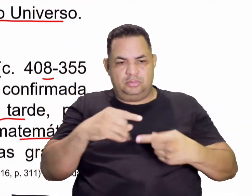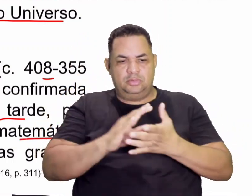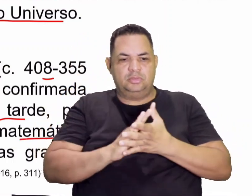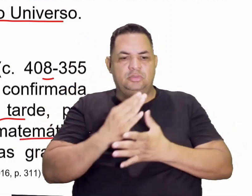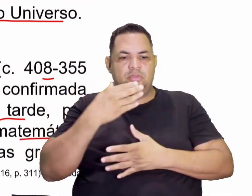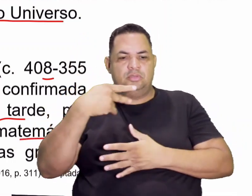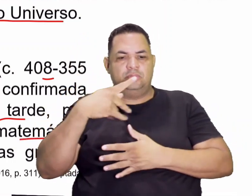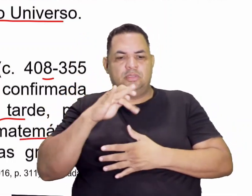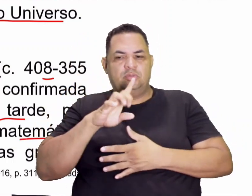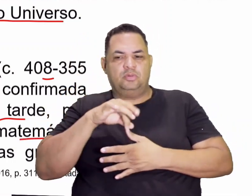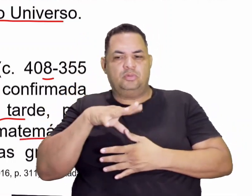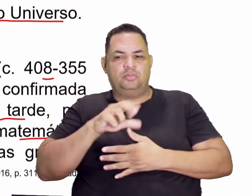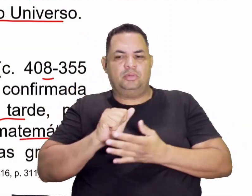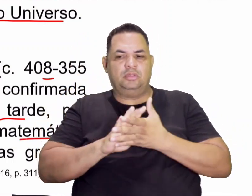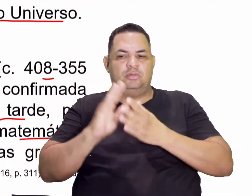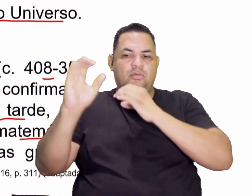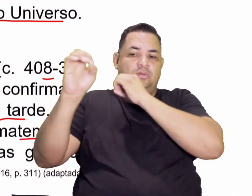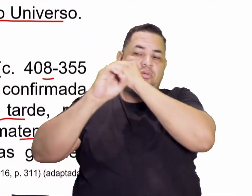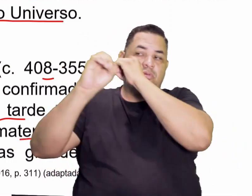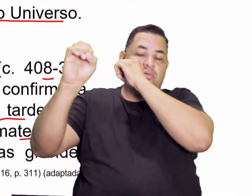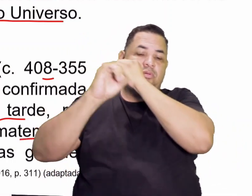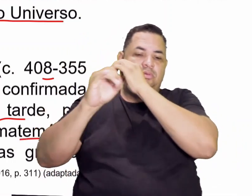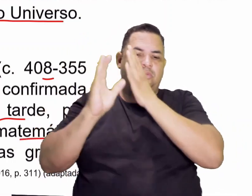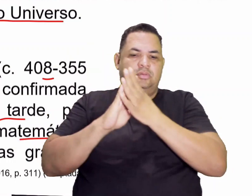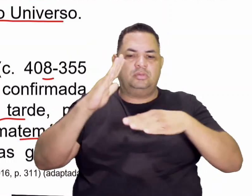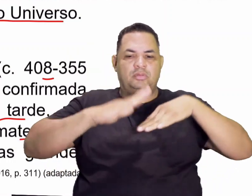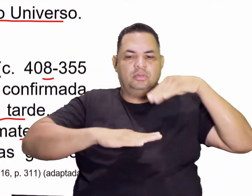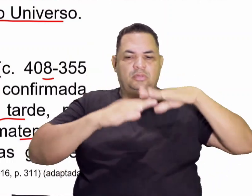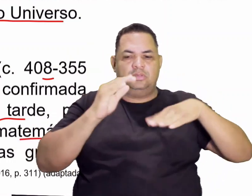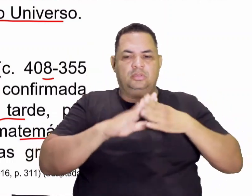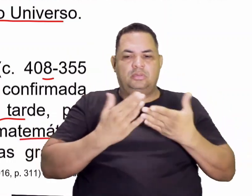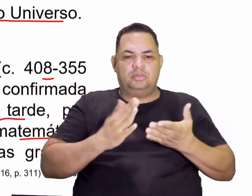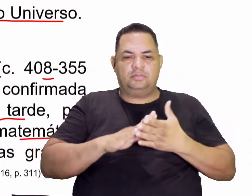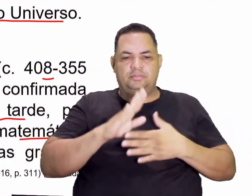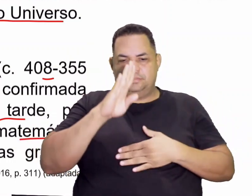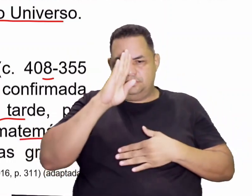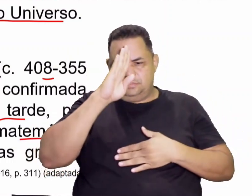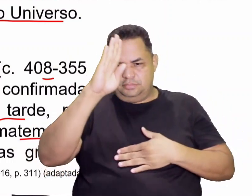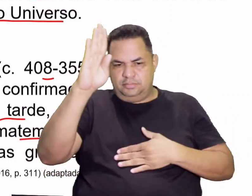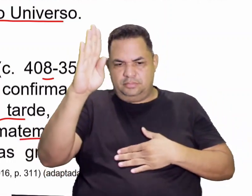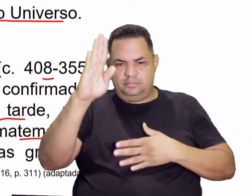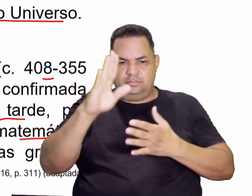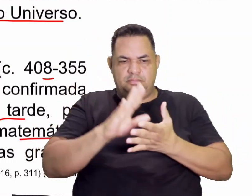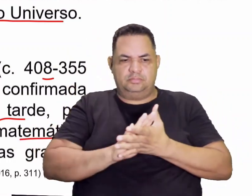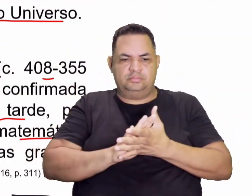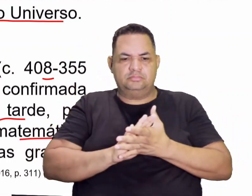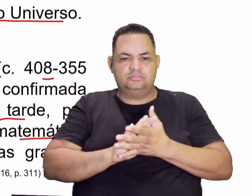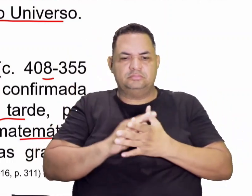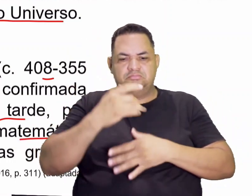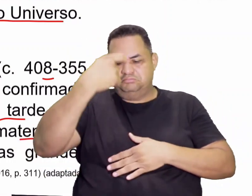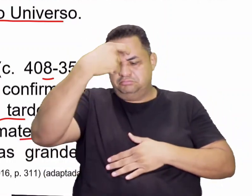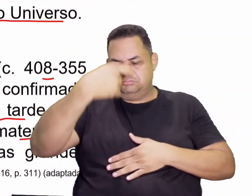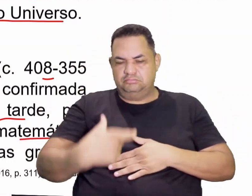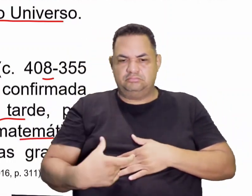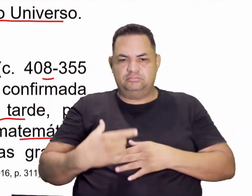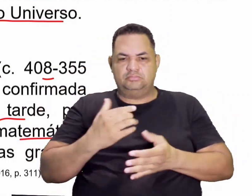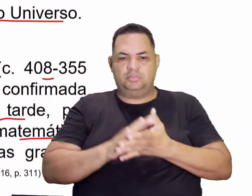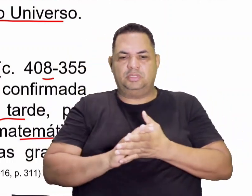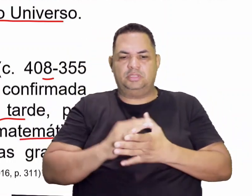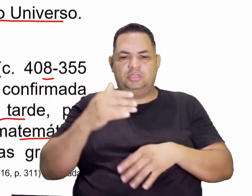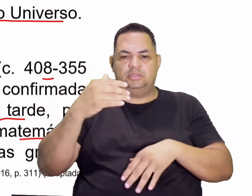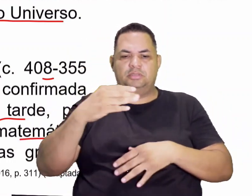matemático, ele é geômetra e astrônomo, uma das últimas grandes personalidades de Alexandria. Então tá aí,